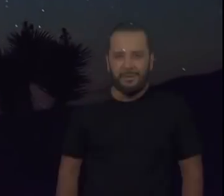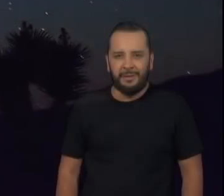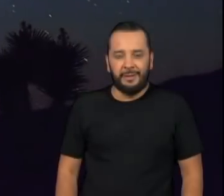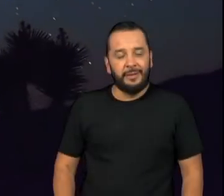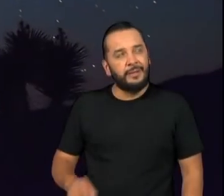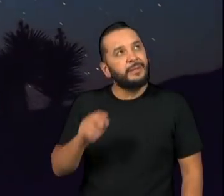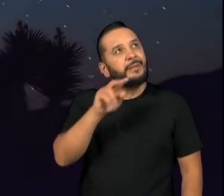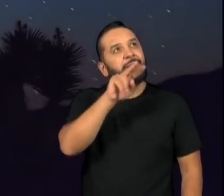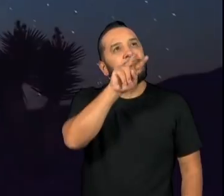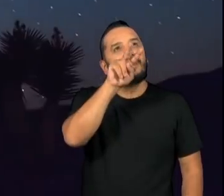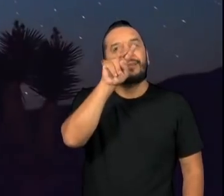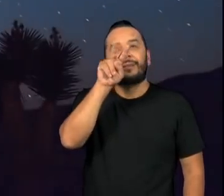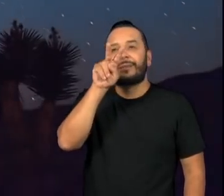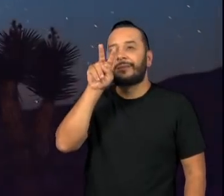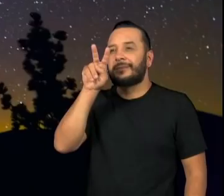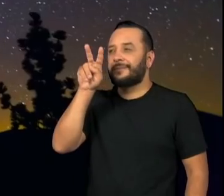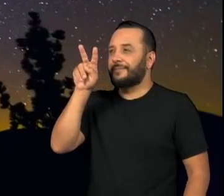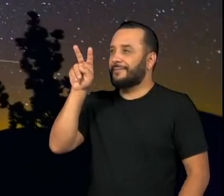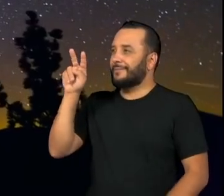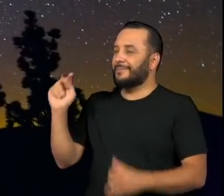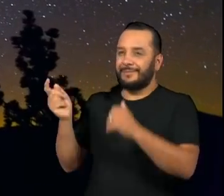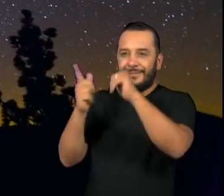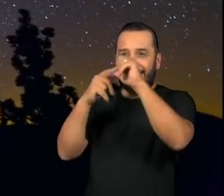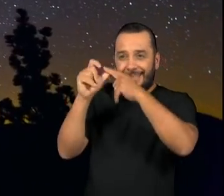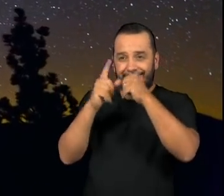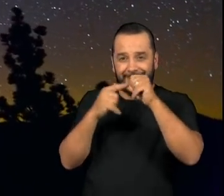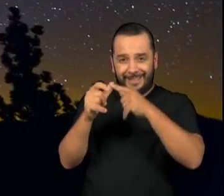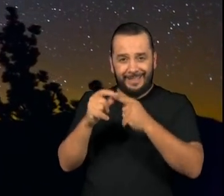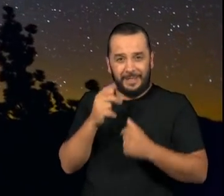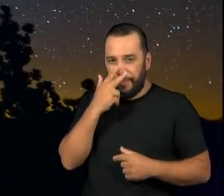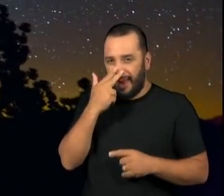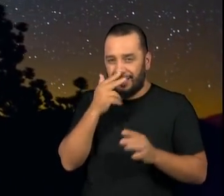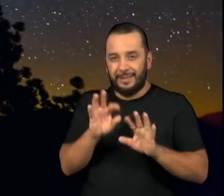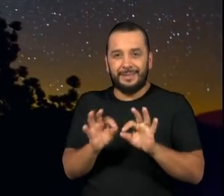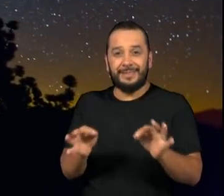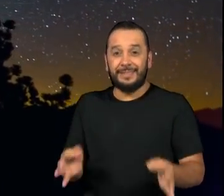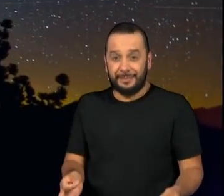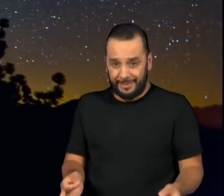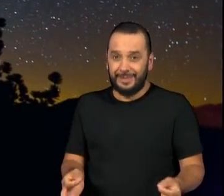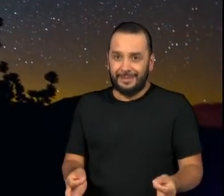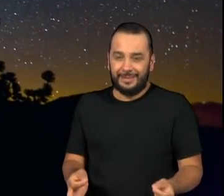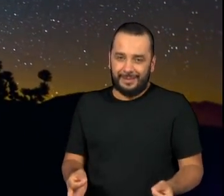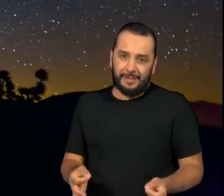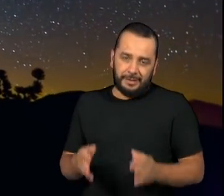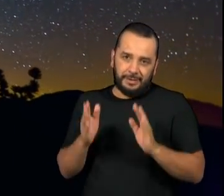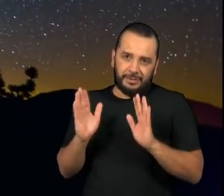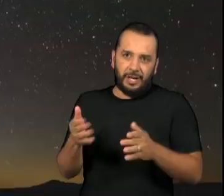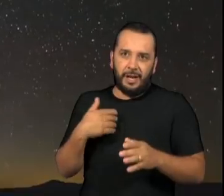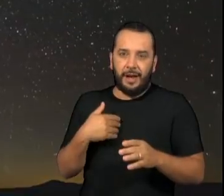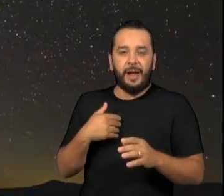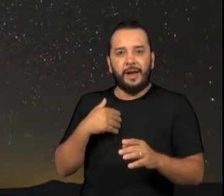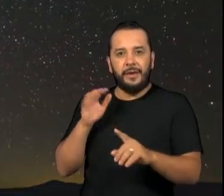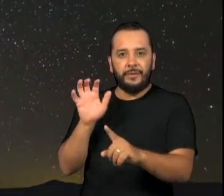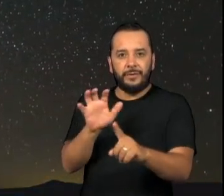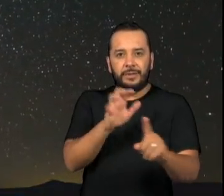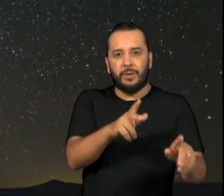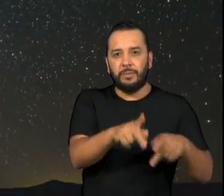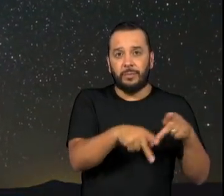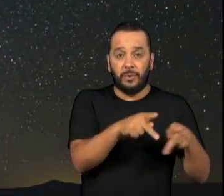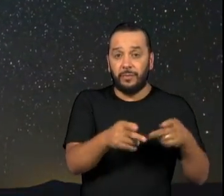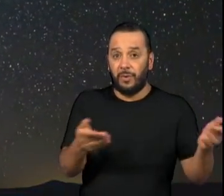Observar as estrelas no céu. Um ato aparentemente tão simples que norteou as antigas civilizações passou a